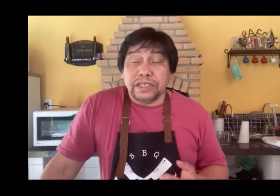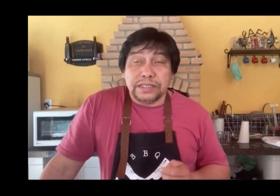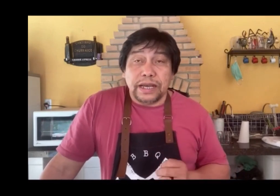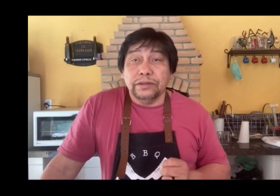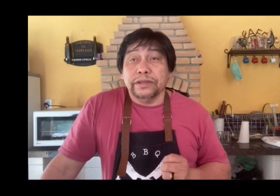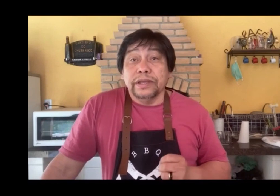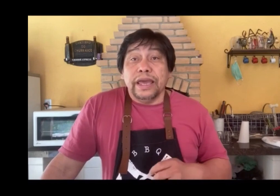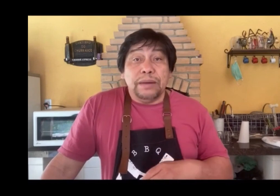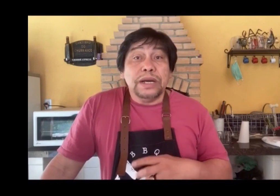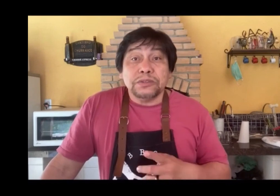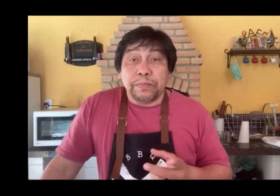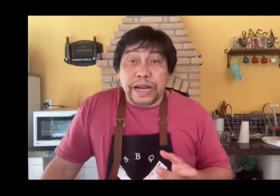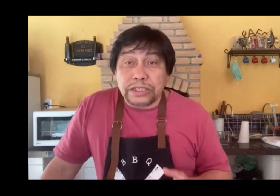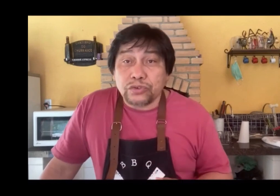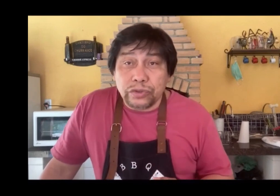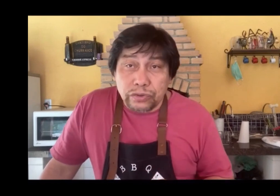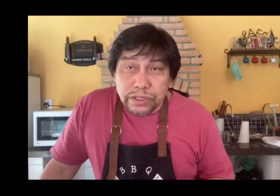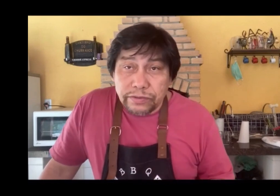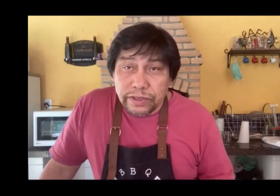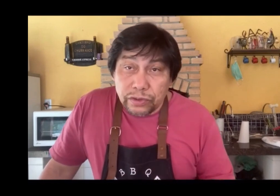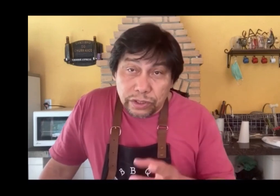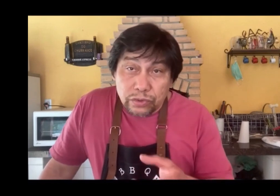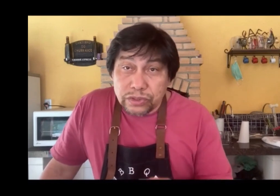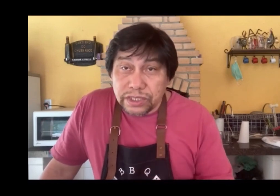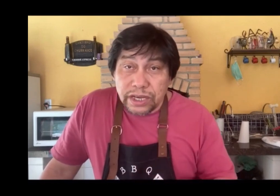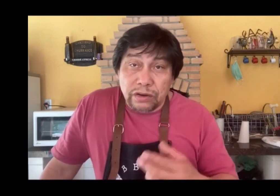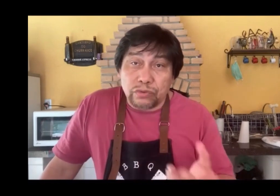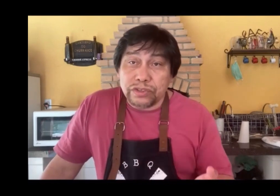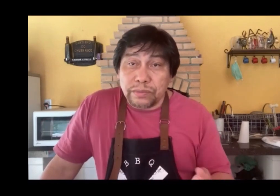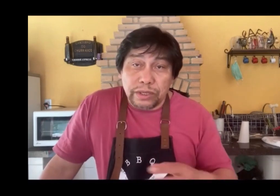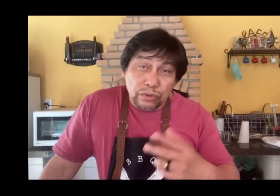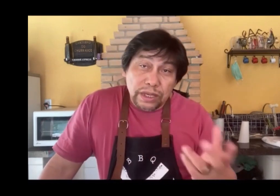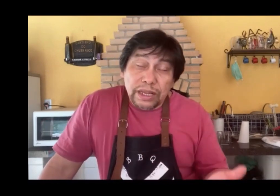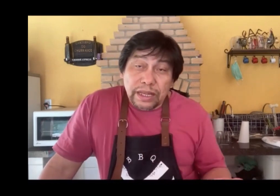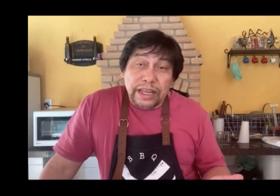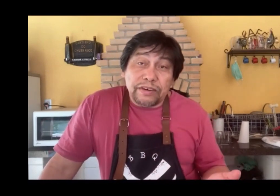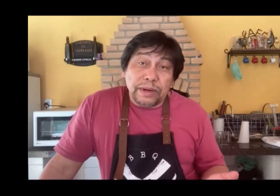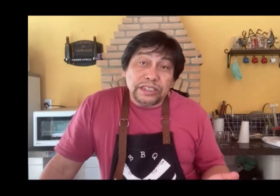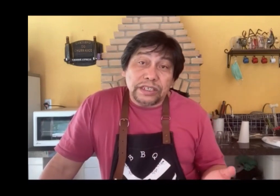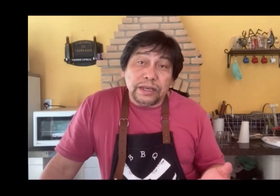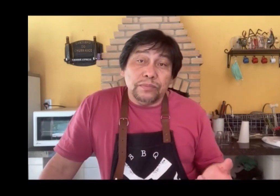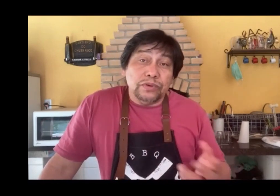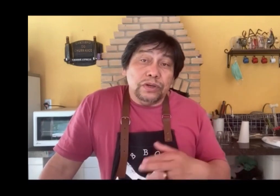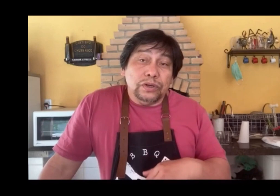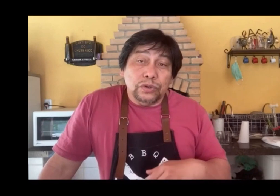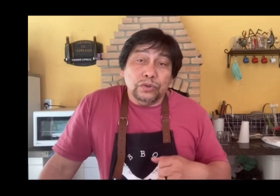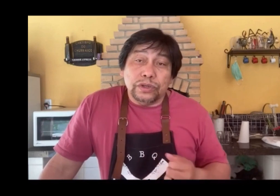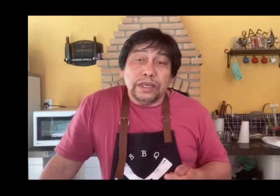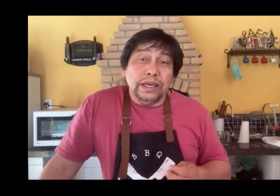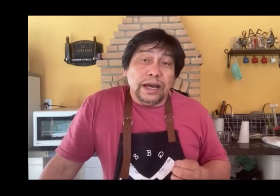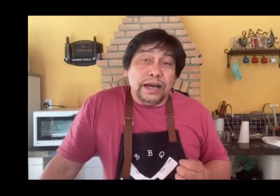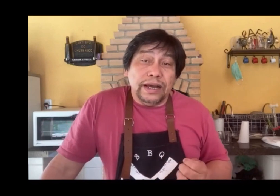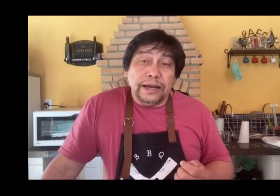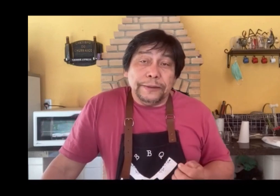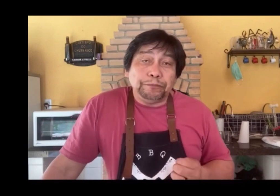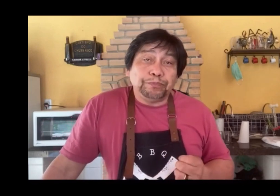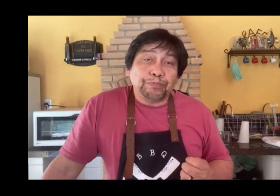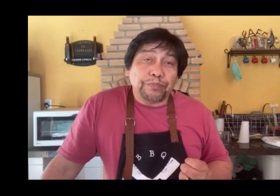assada, peixe assado. É mais prático, inclusive, né? Do que cozinhar. O cozimento leva mais tempo do